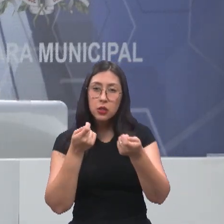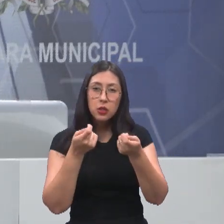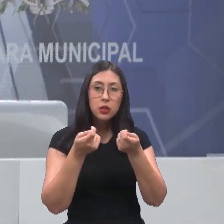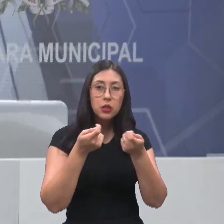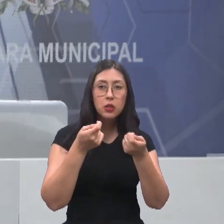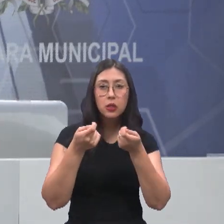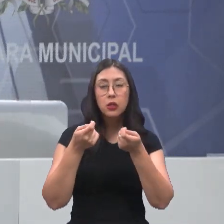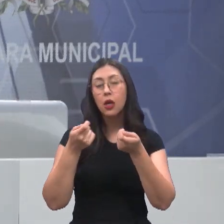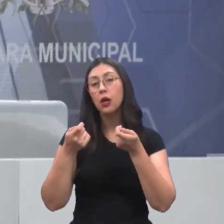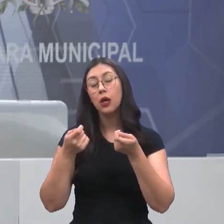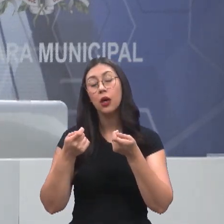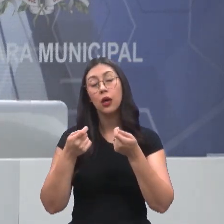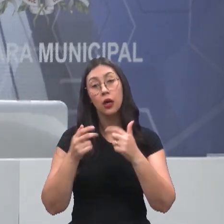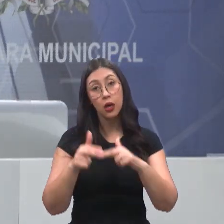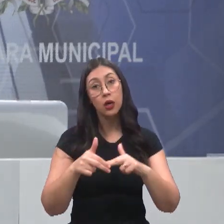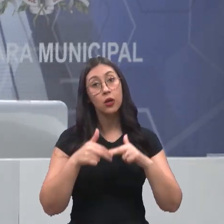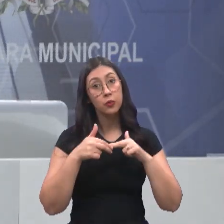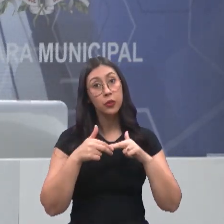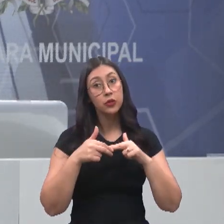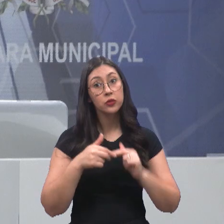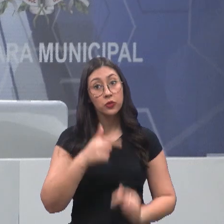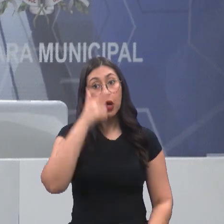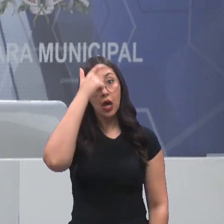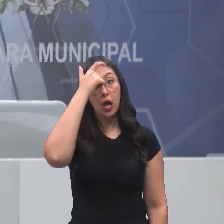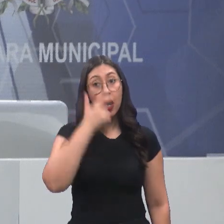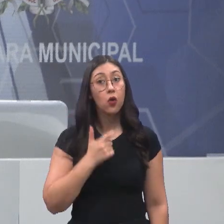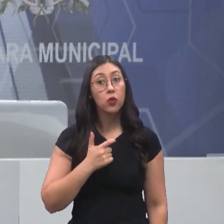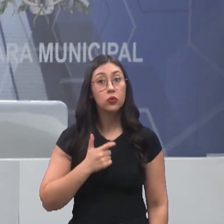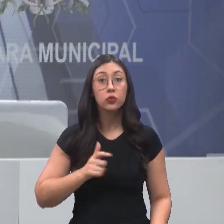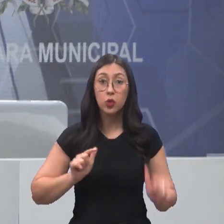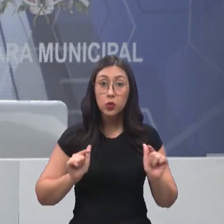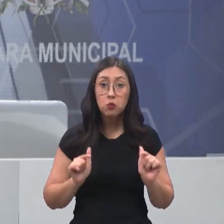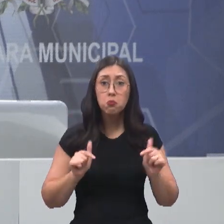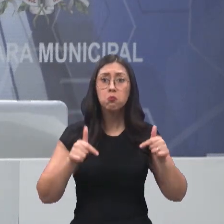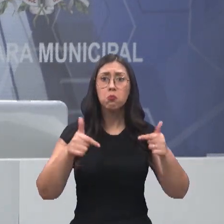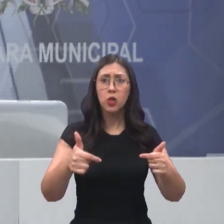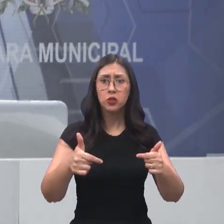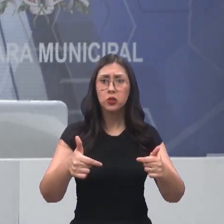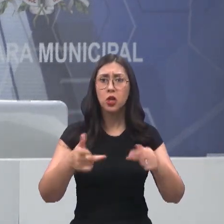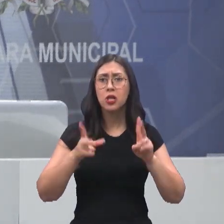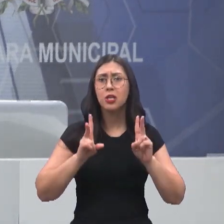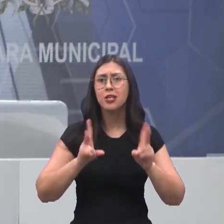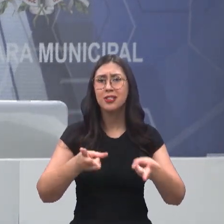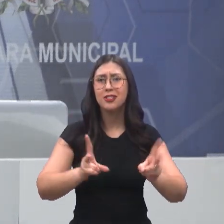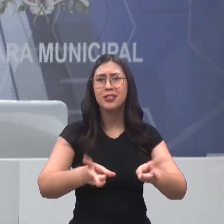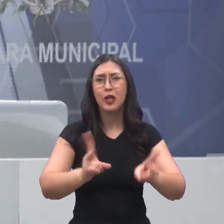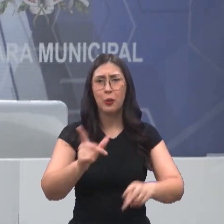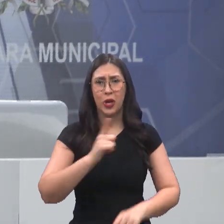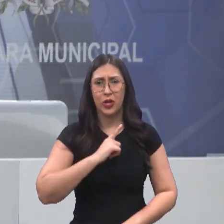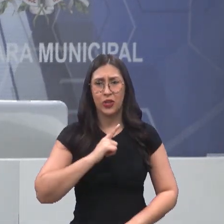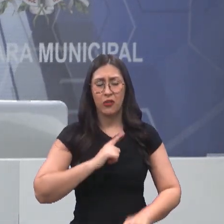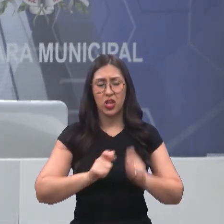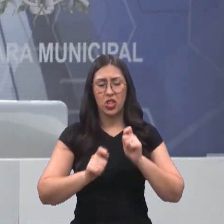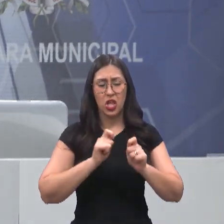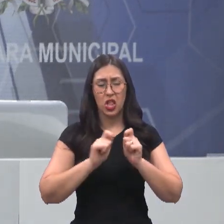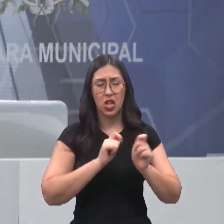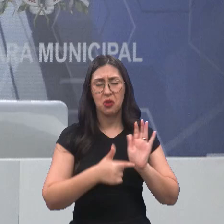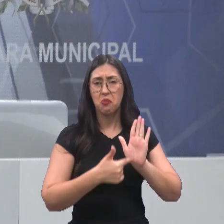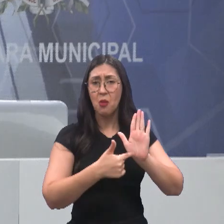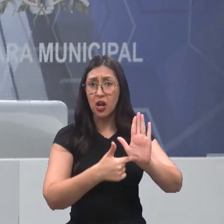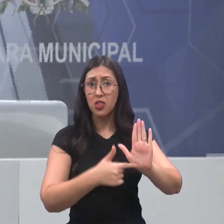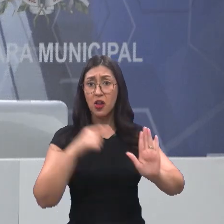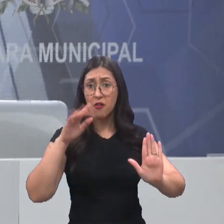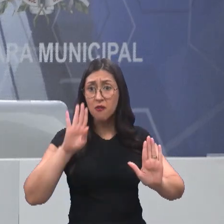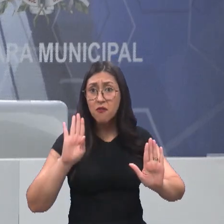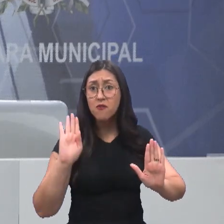portal, este vereador está tomando uma postura de toda e qualquer matéria feita que seja manipulada